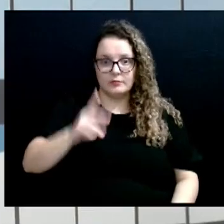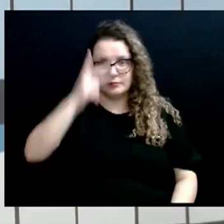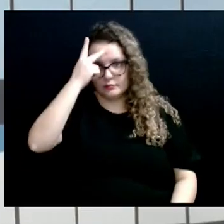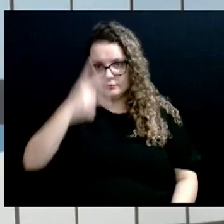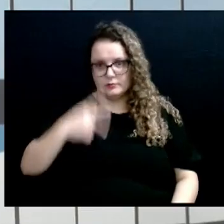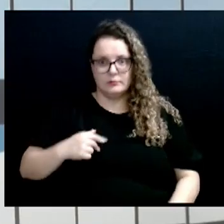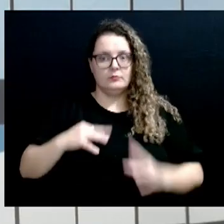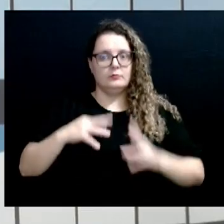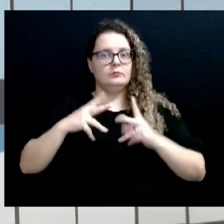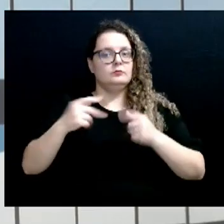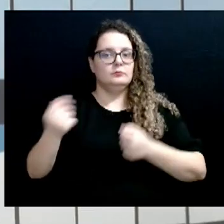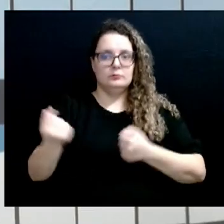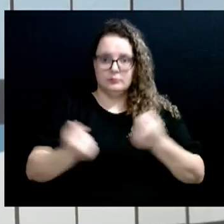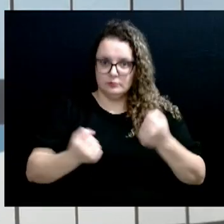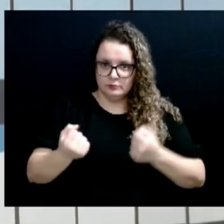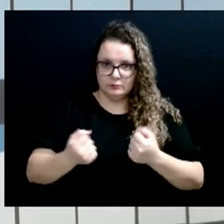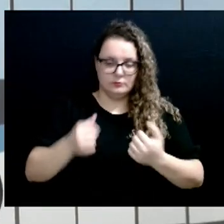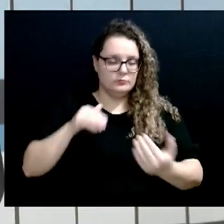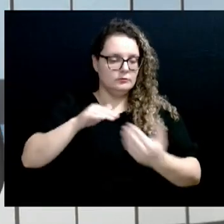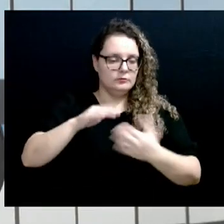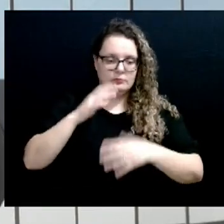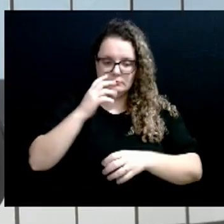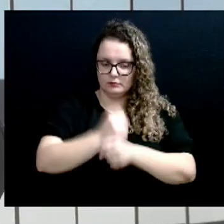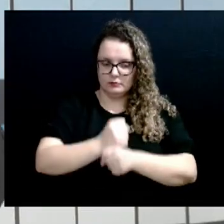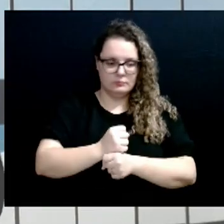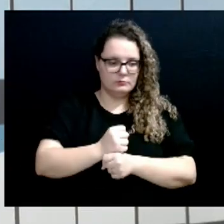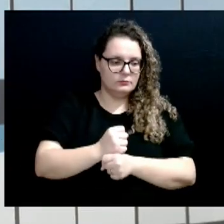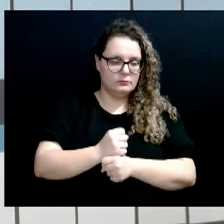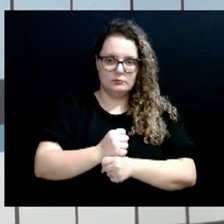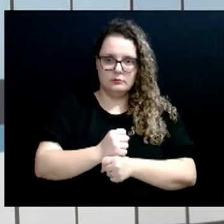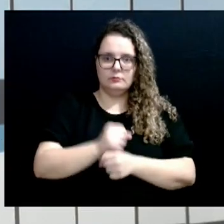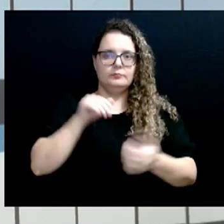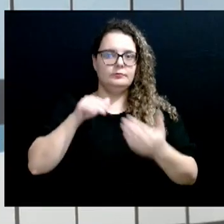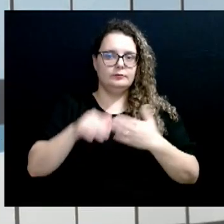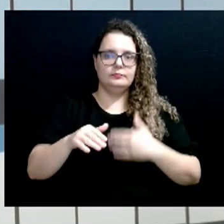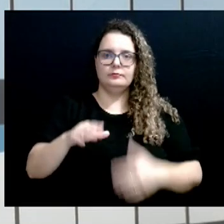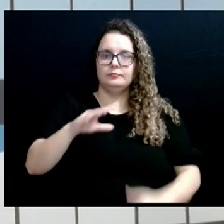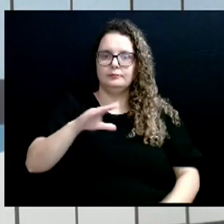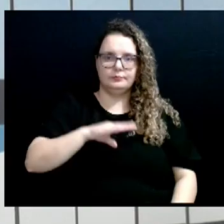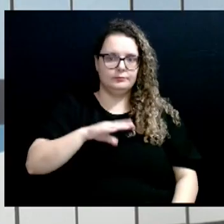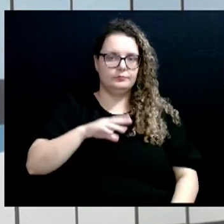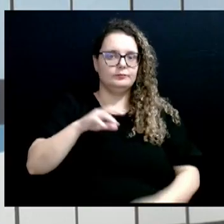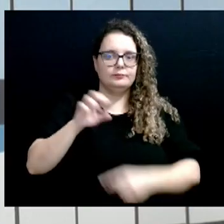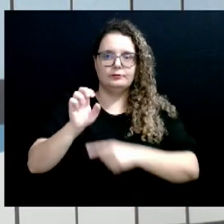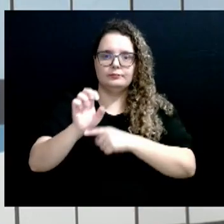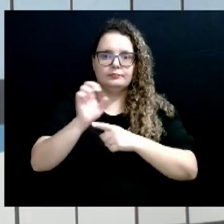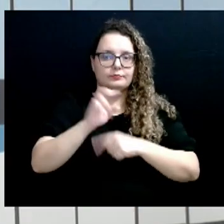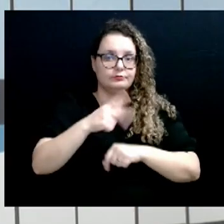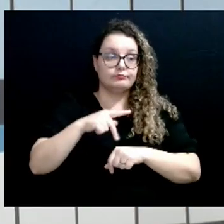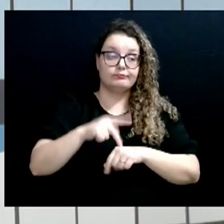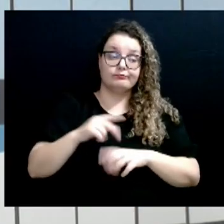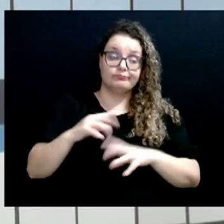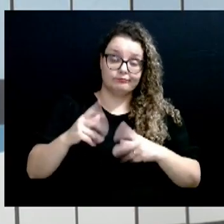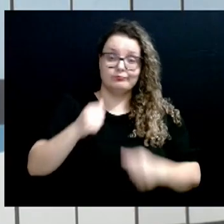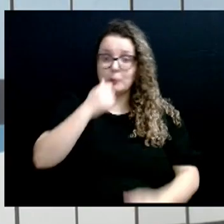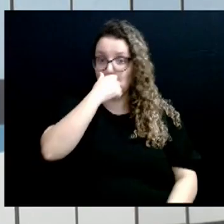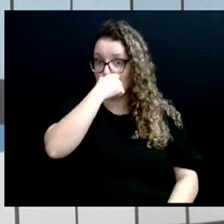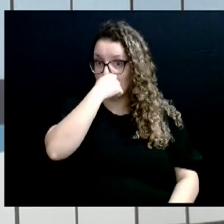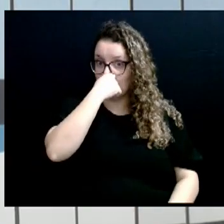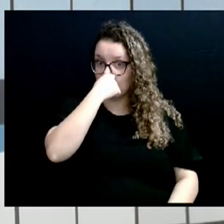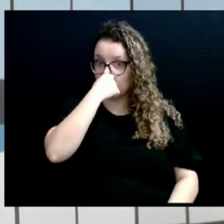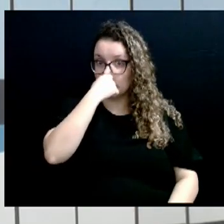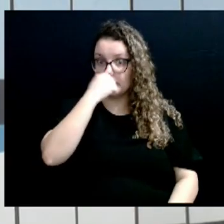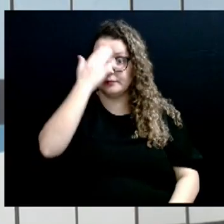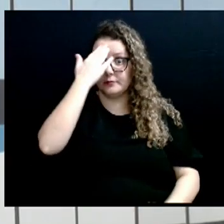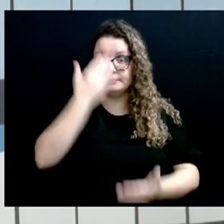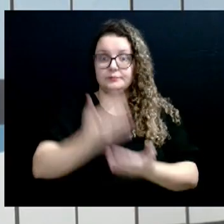condutores, para o trânsito em geral, para o trânsito nas cidades, nos estados, no país inteiro. E eu acredito que vai ser muito ruim no sentido da segurança